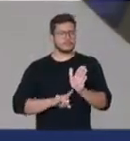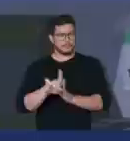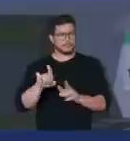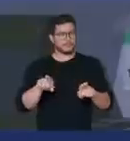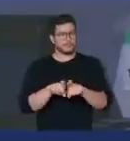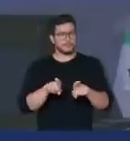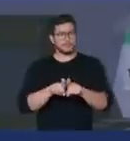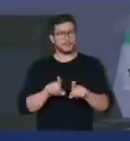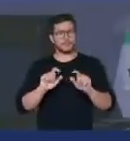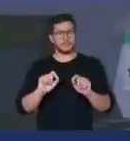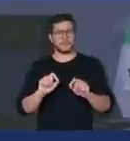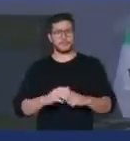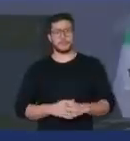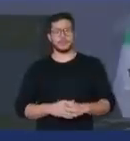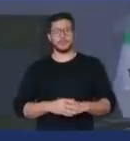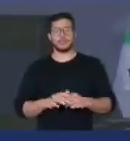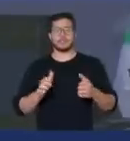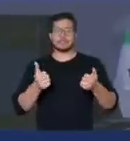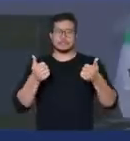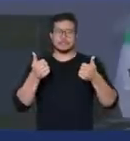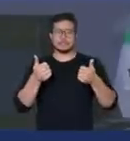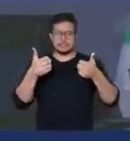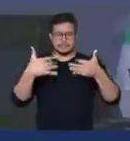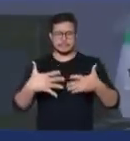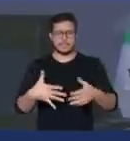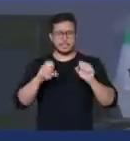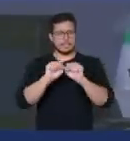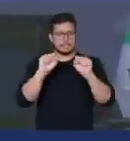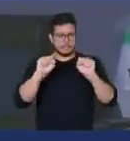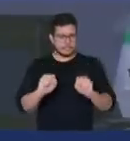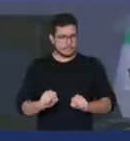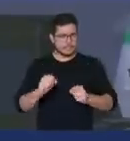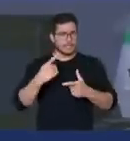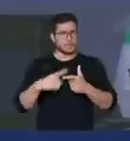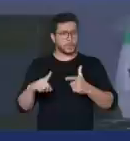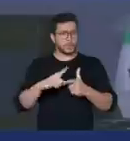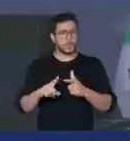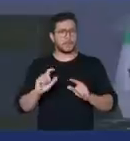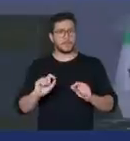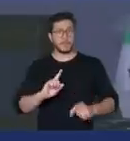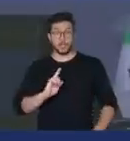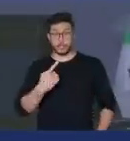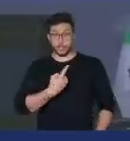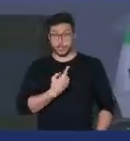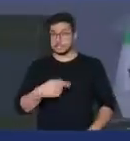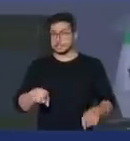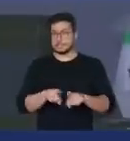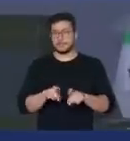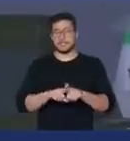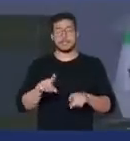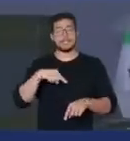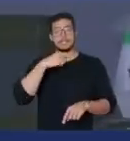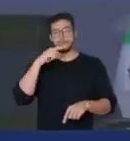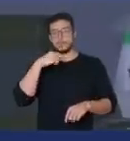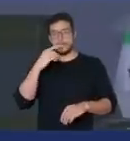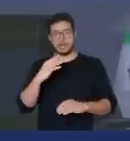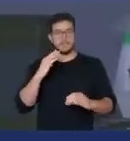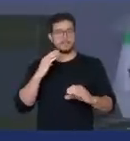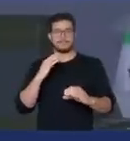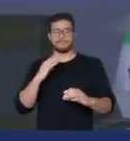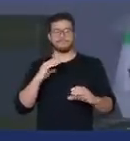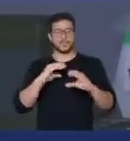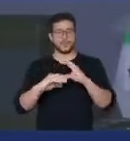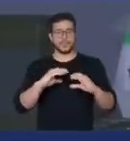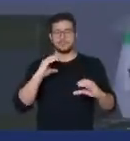uma pergunta com relação, voltando a falar do sistema que deu problema, nós também ficamos aqui incomunicáveis pelo